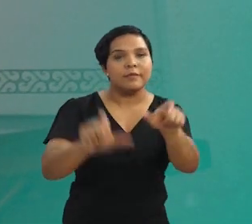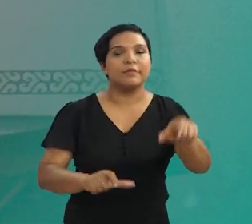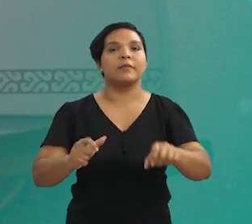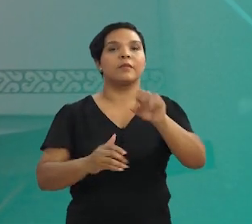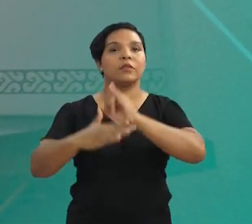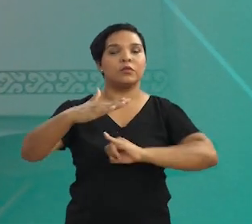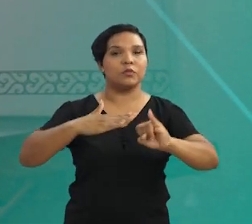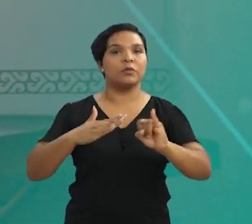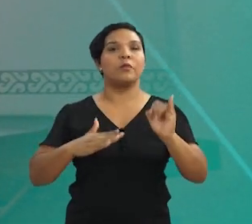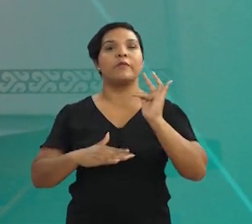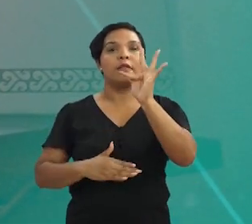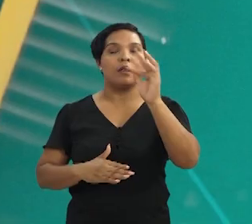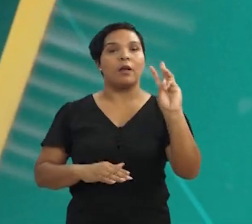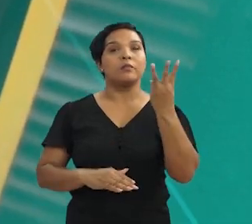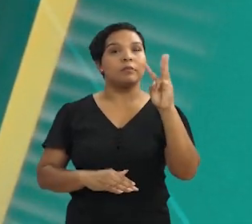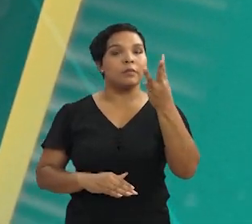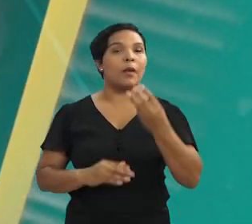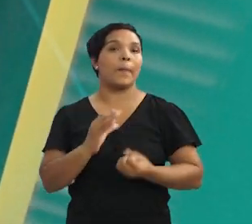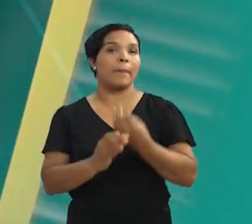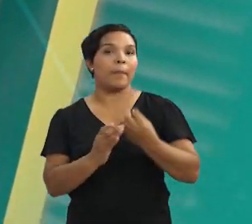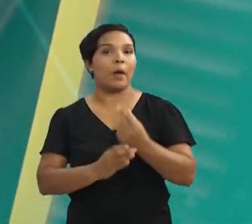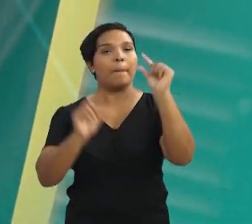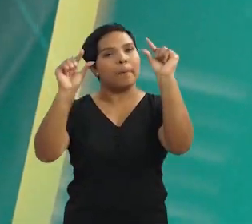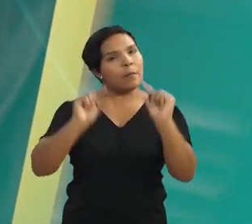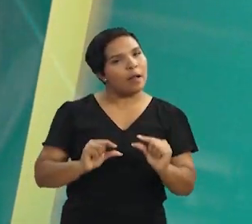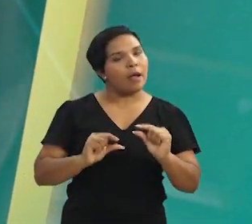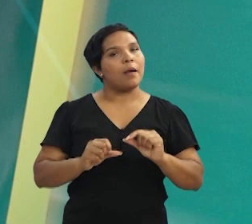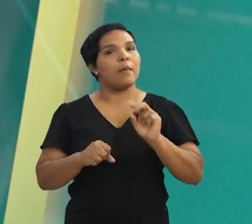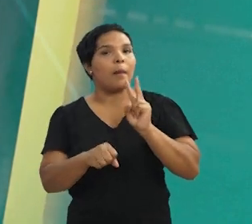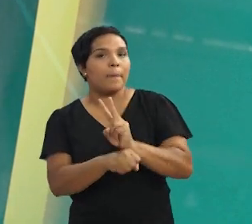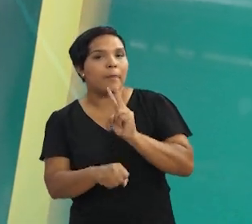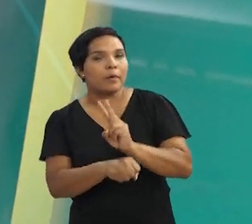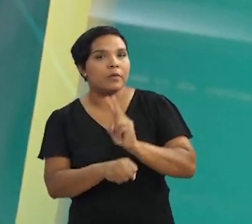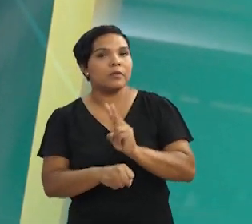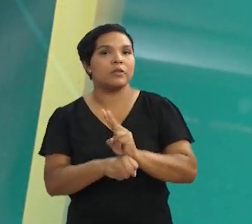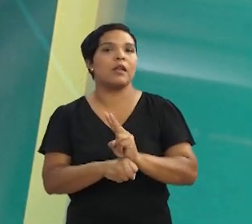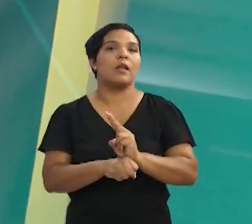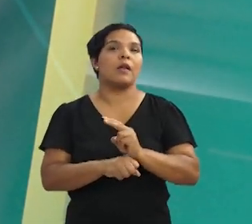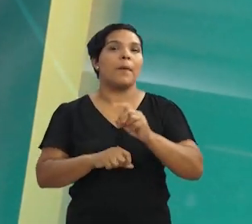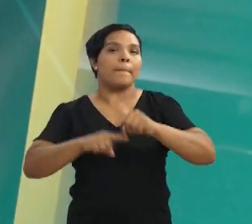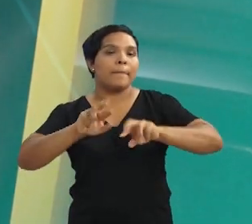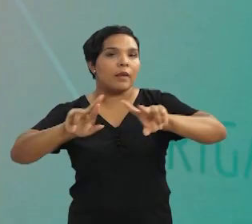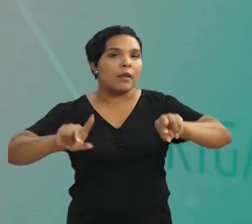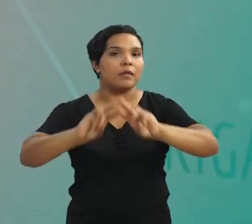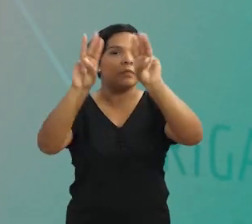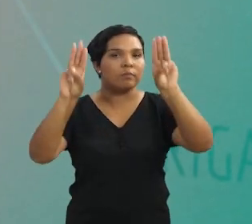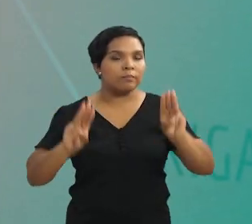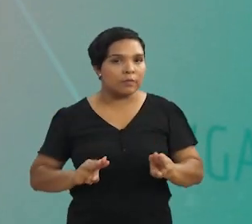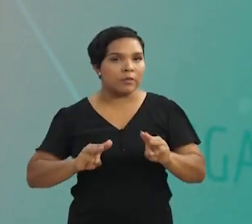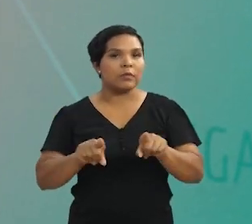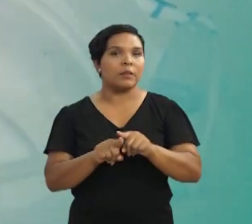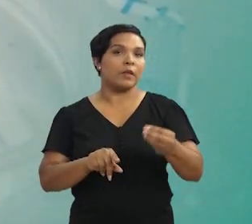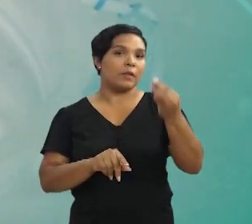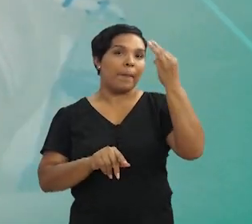Pesquisadores do Instituto Federal do Maranhão desenvolvem produtos de baixo custo para preservar obras armazenadas em museus e centros de